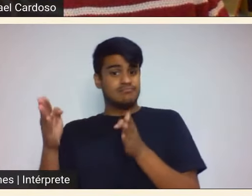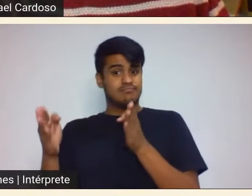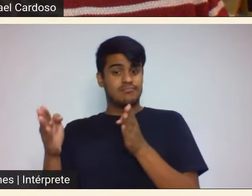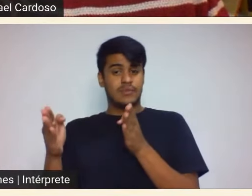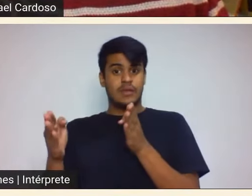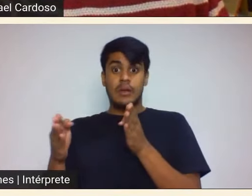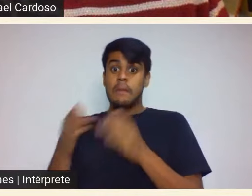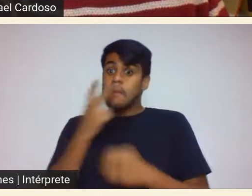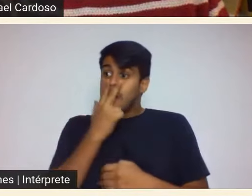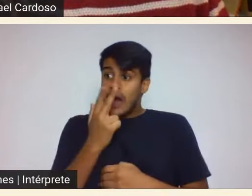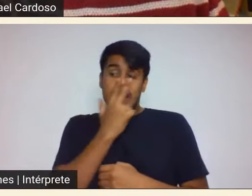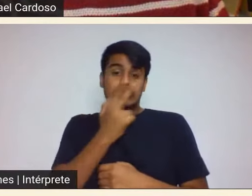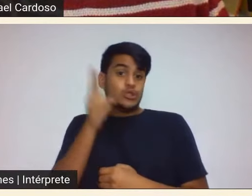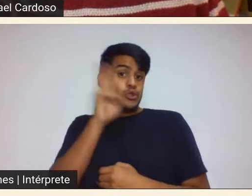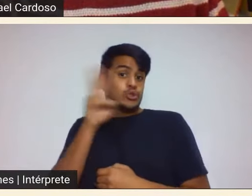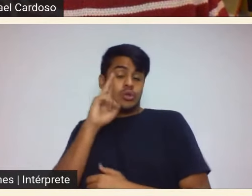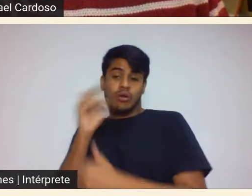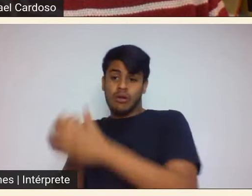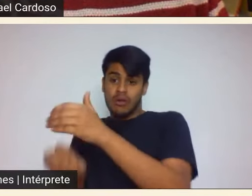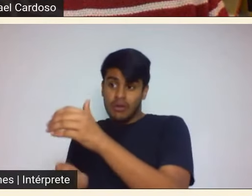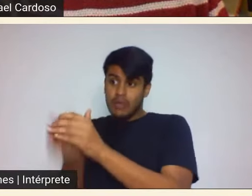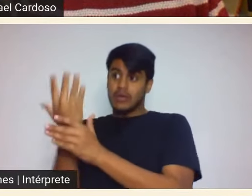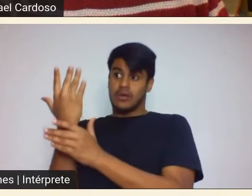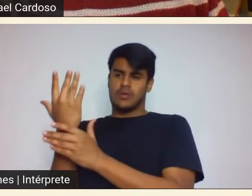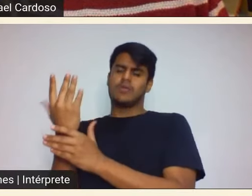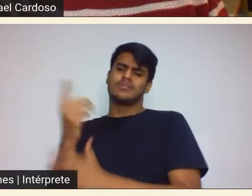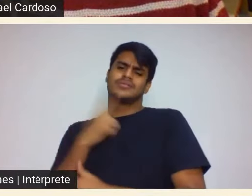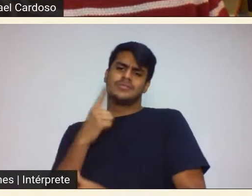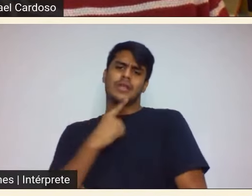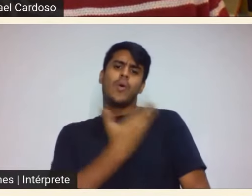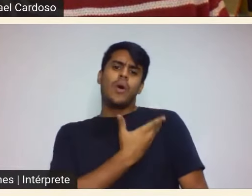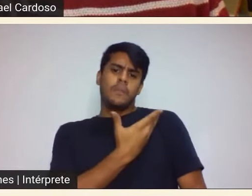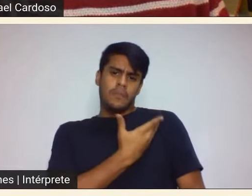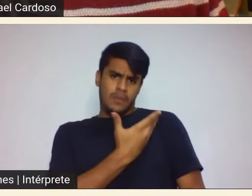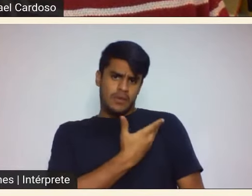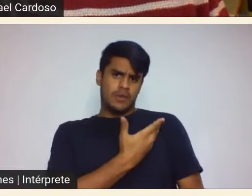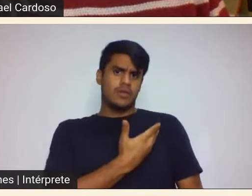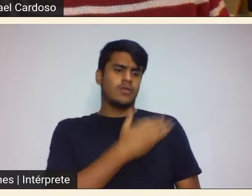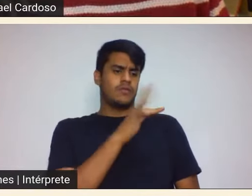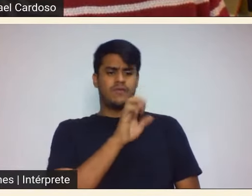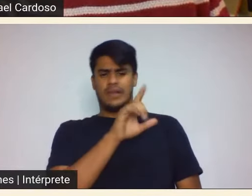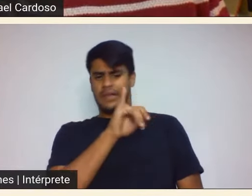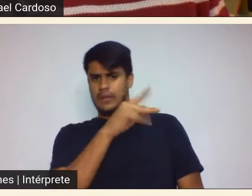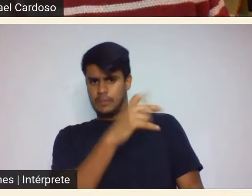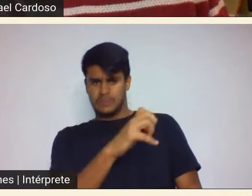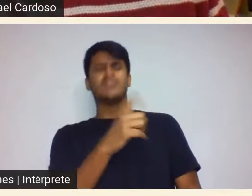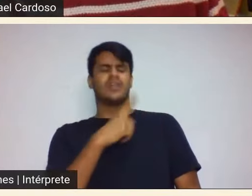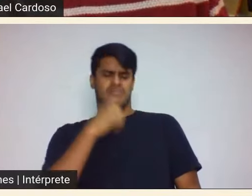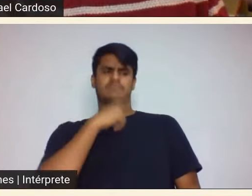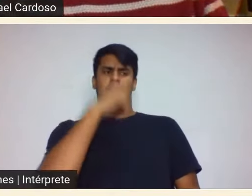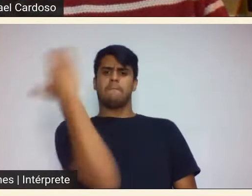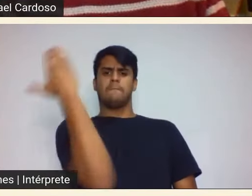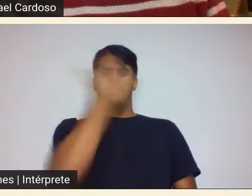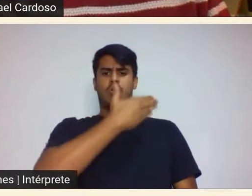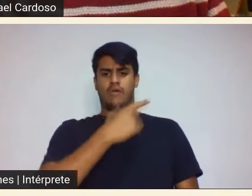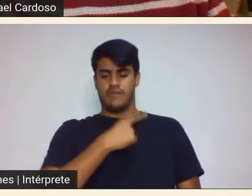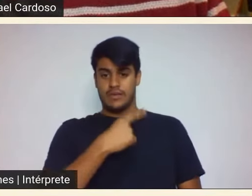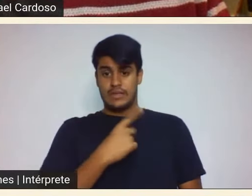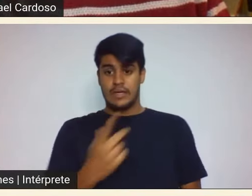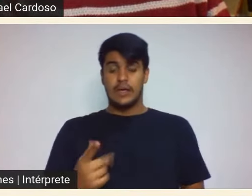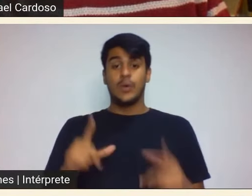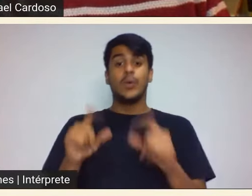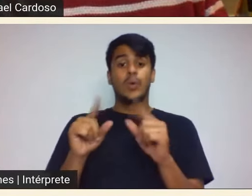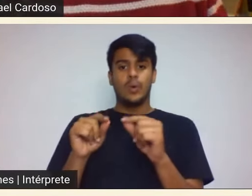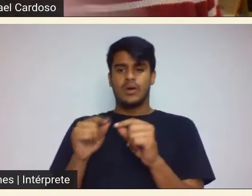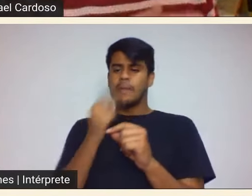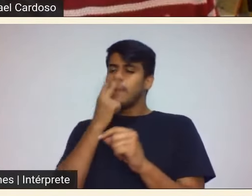cima disso. Quem demonstrou isso muito bem foi meu colega de UERJ, Felipe Ferreira, que a invenção